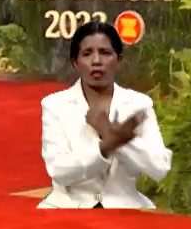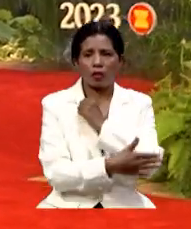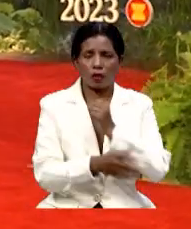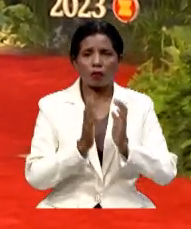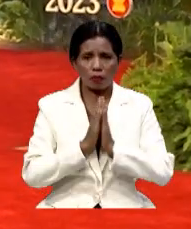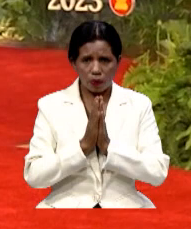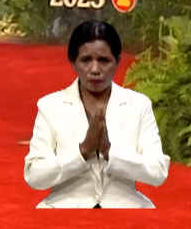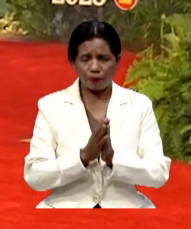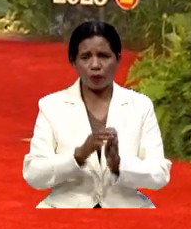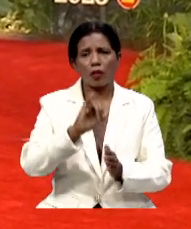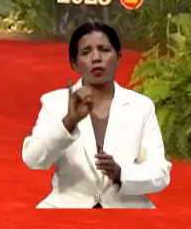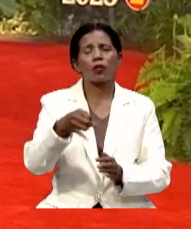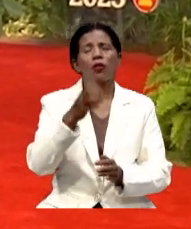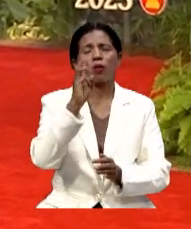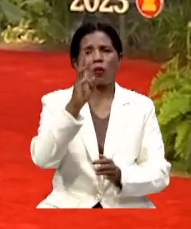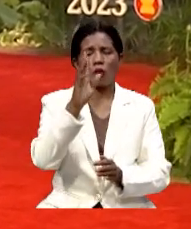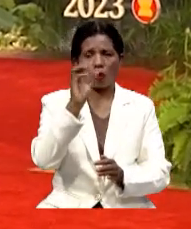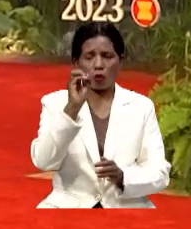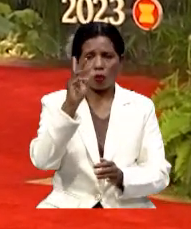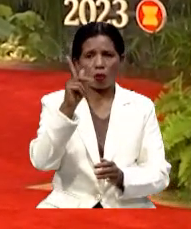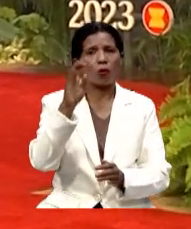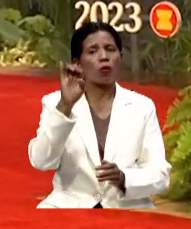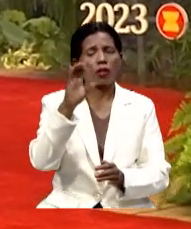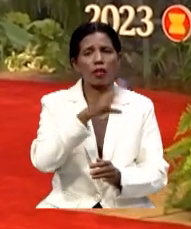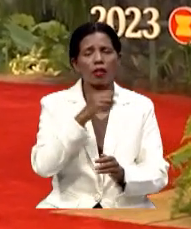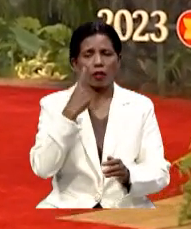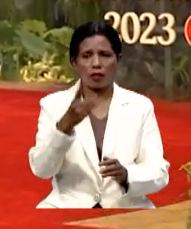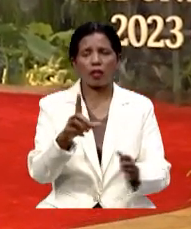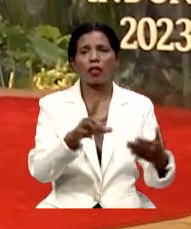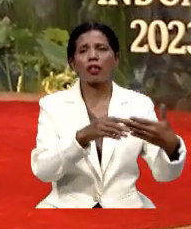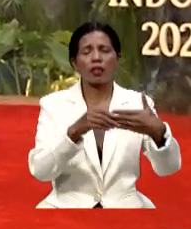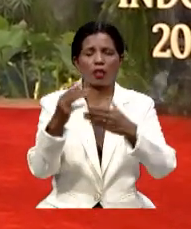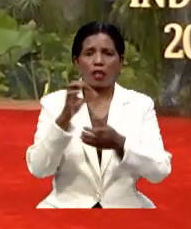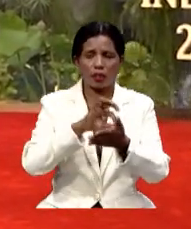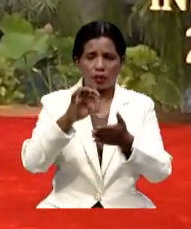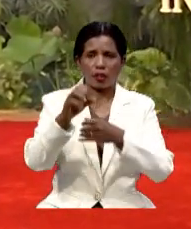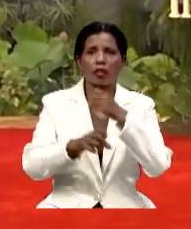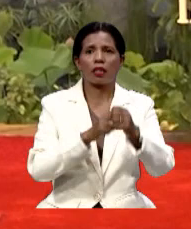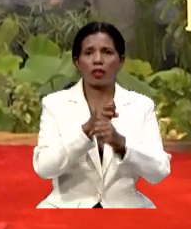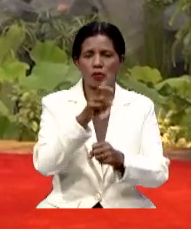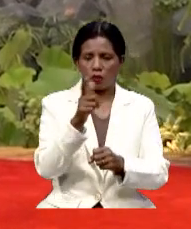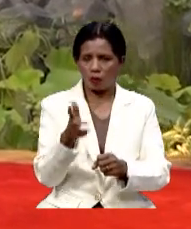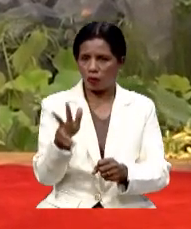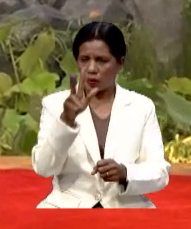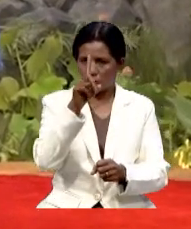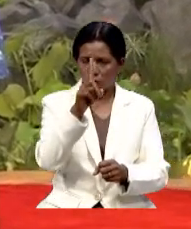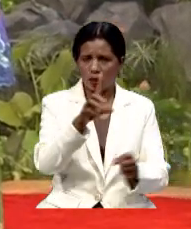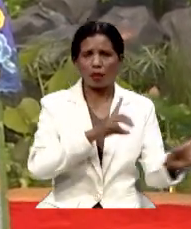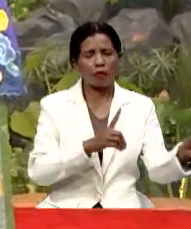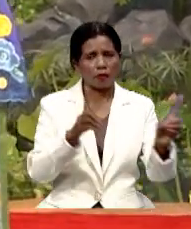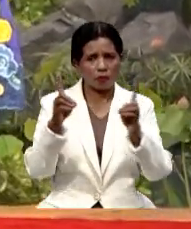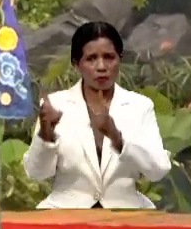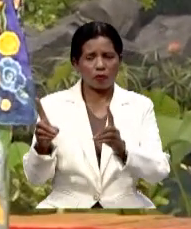Jokowi, russo ato acordo importante lima nebe líder ASEAN sira assina yatina reun rua ronulo resing ida, tem que implementa ona